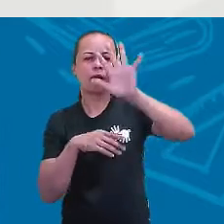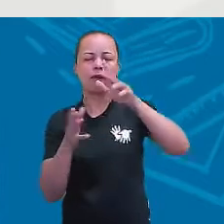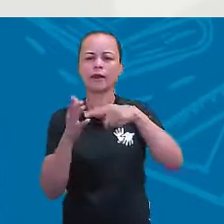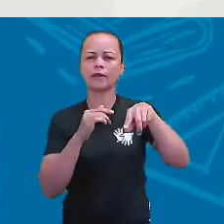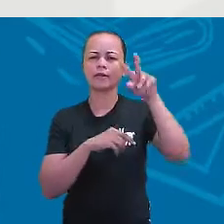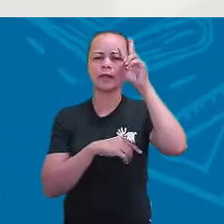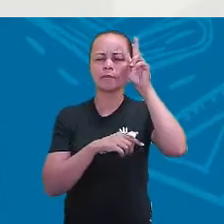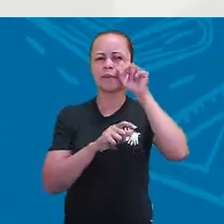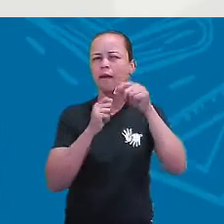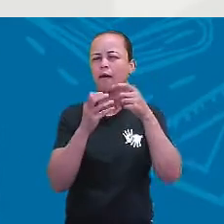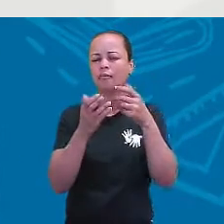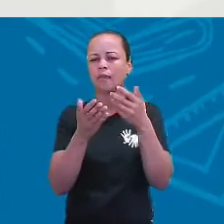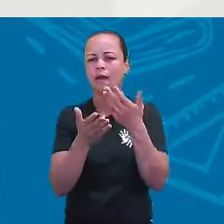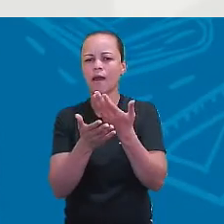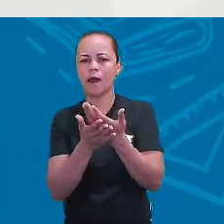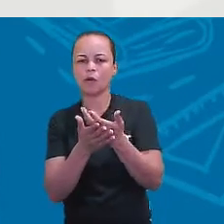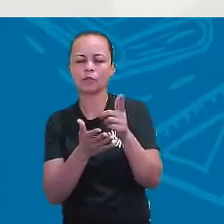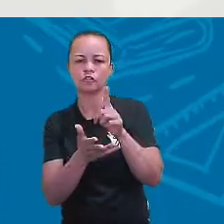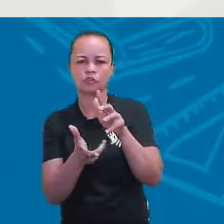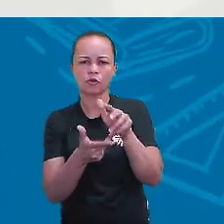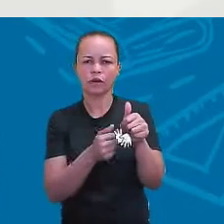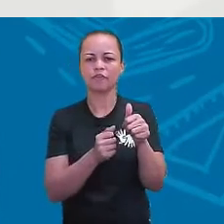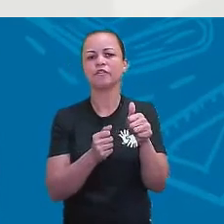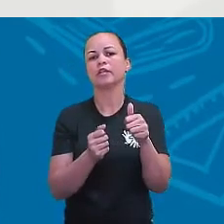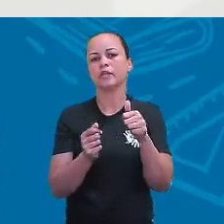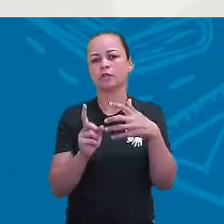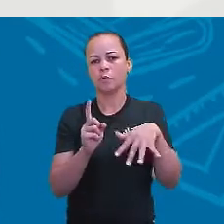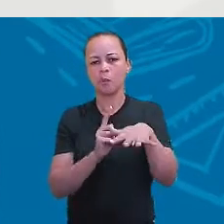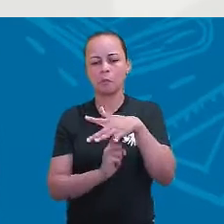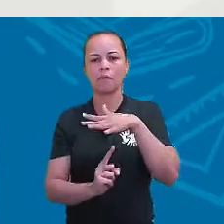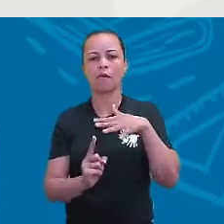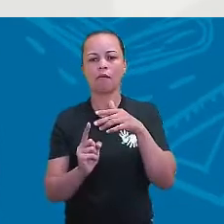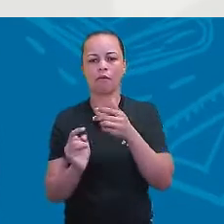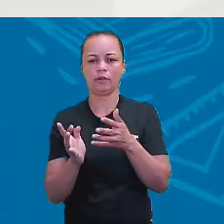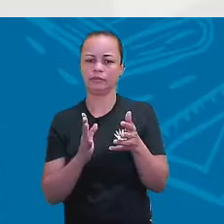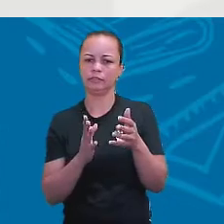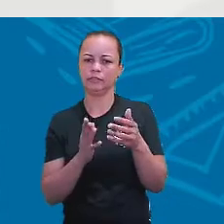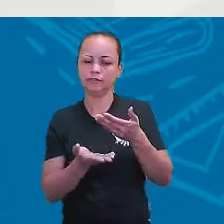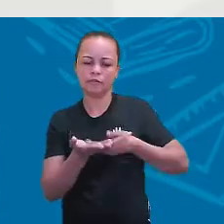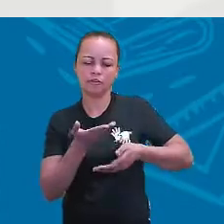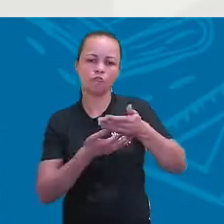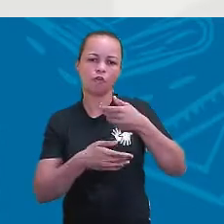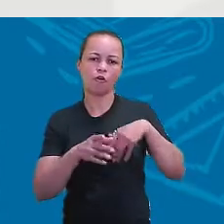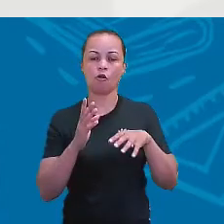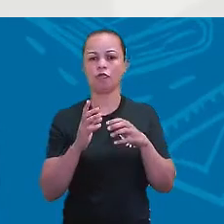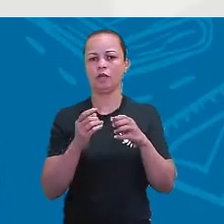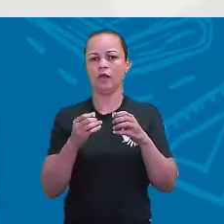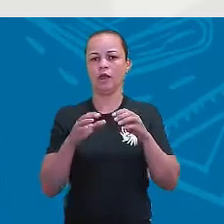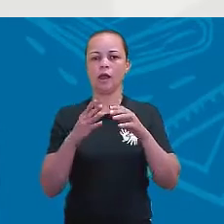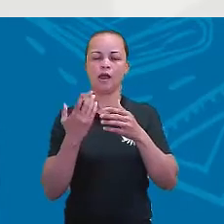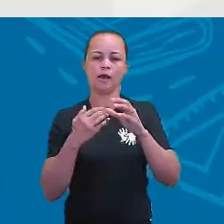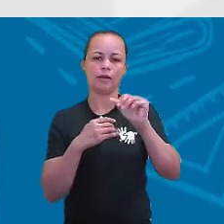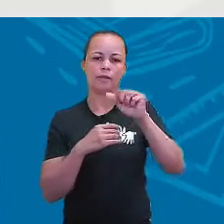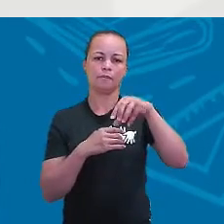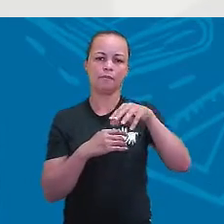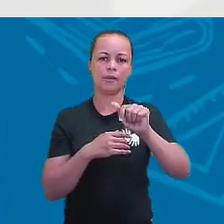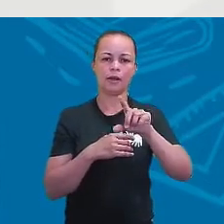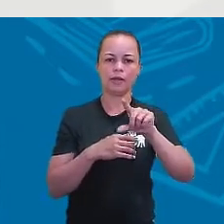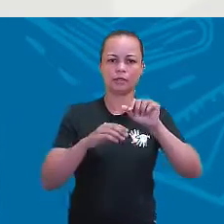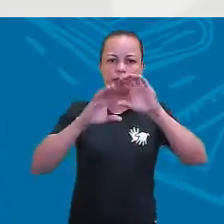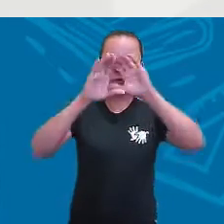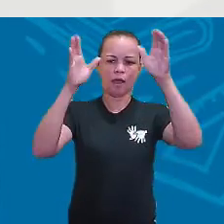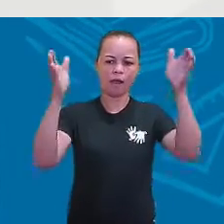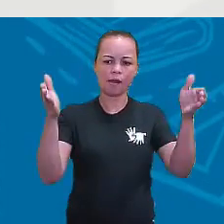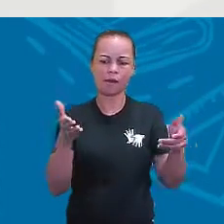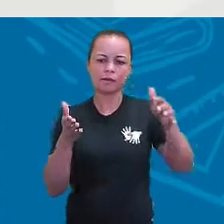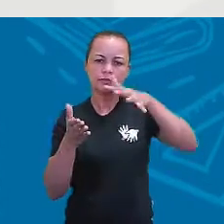aulas de geografia, suas aulas lá de meio ambiente, né, que envolve lá a camada da atmosfera, que é